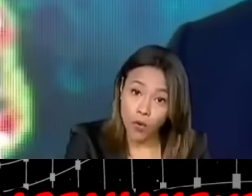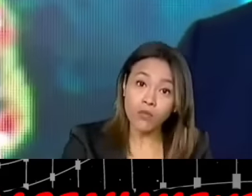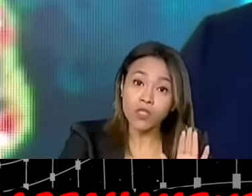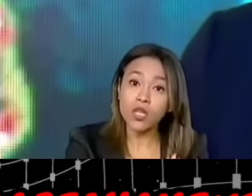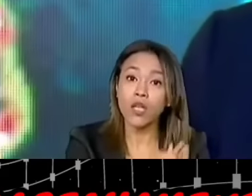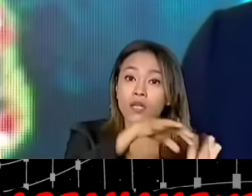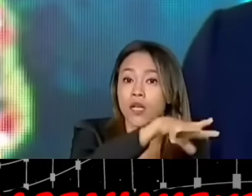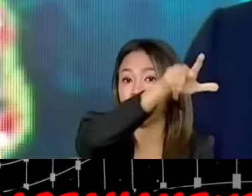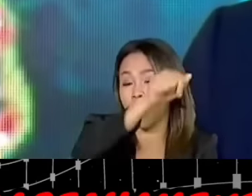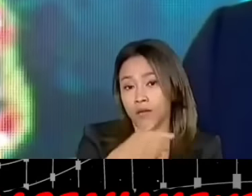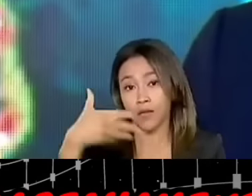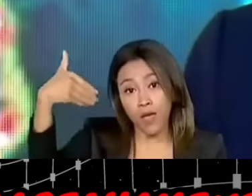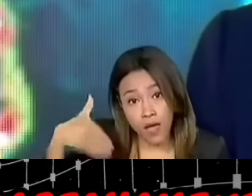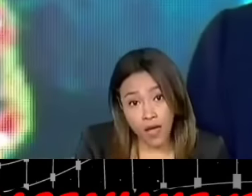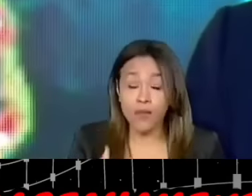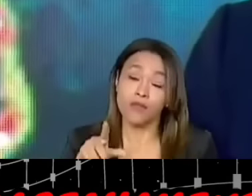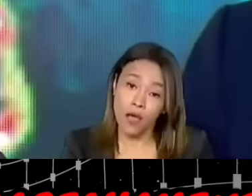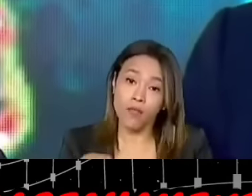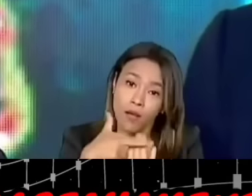Então, esse é um princípio republicano.